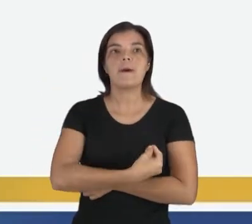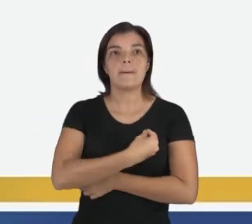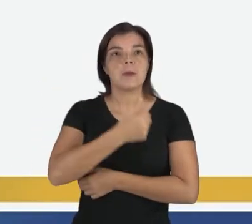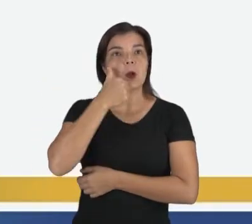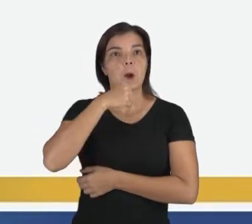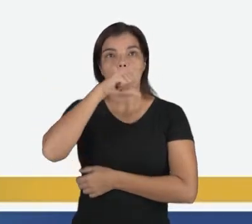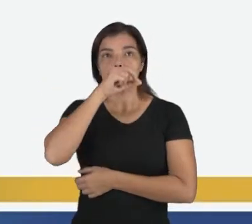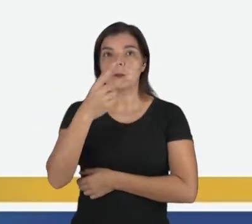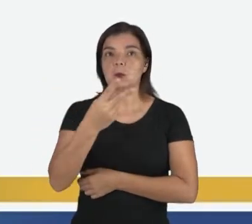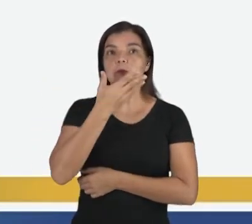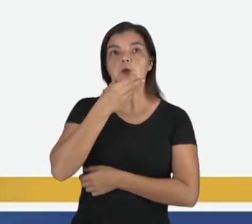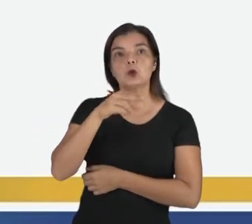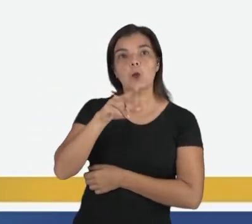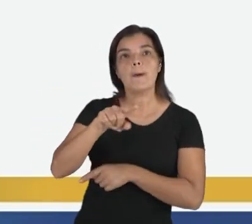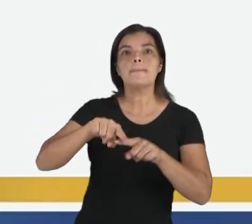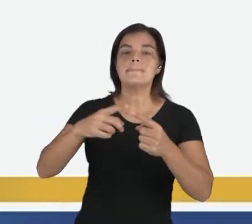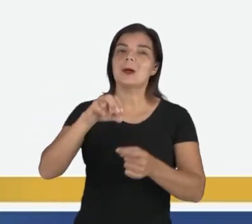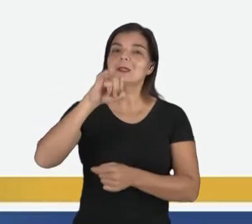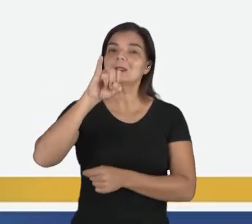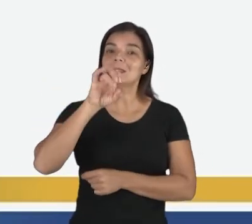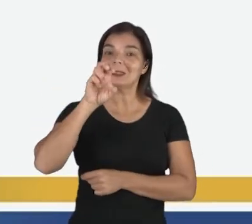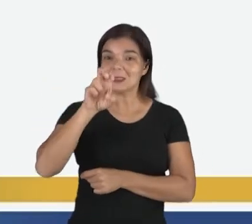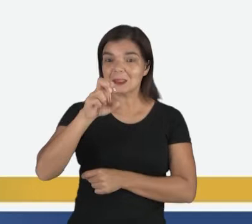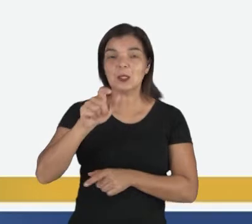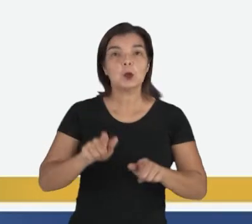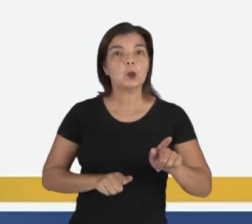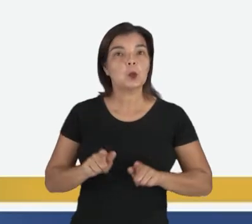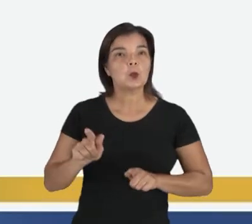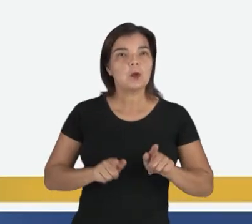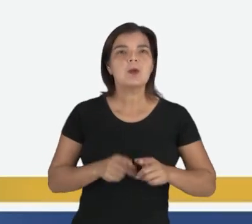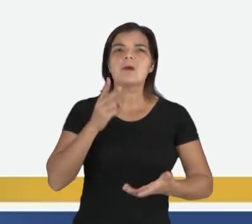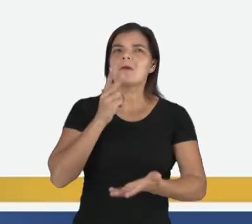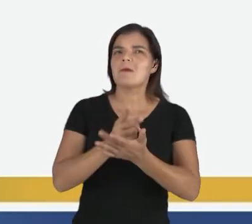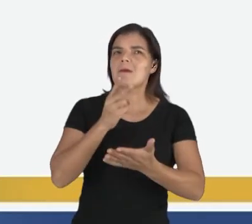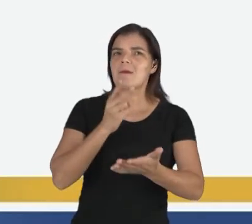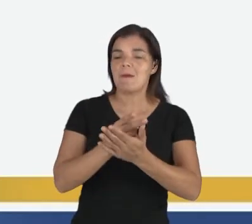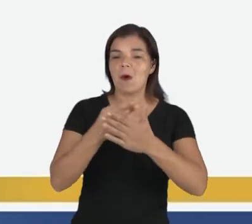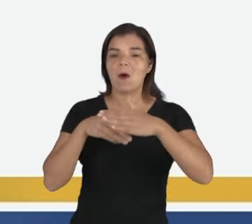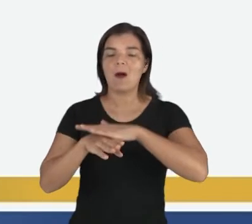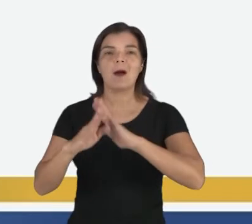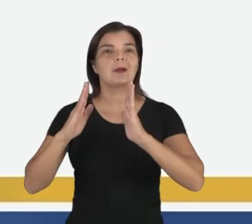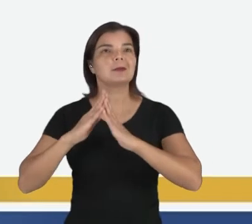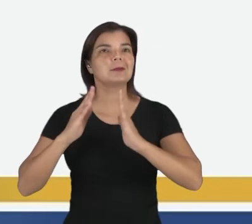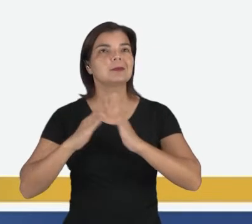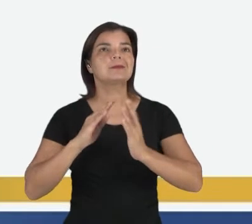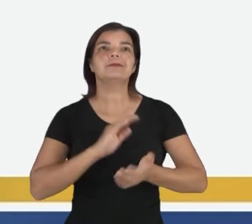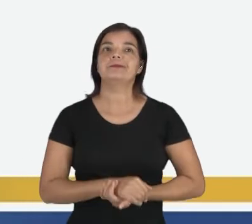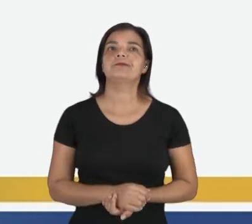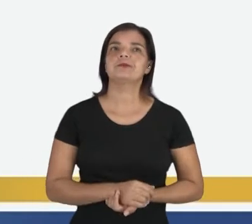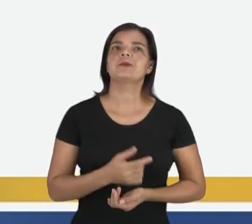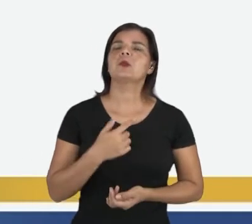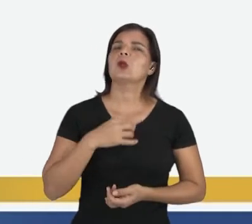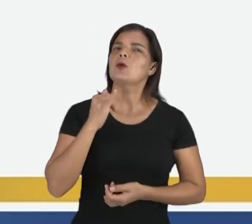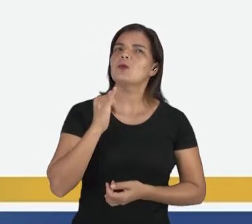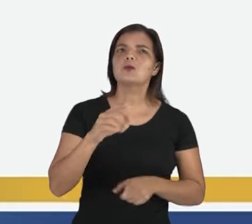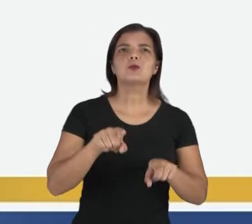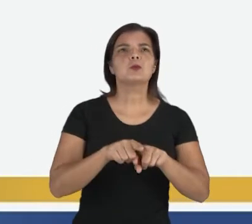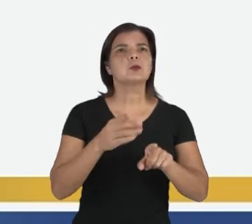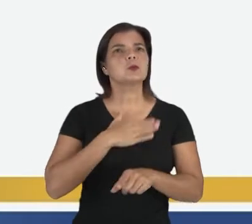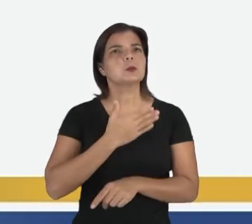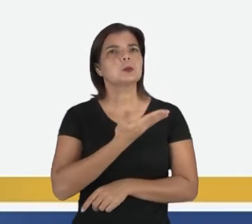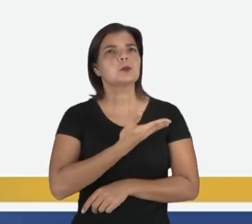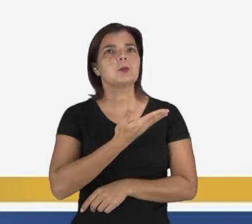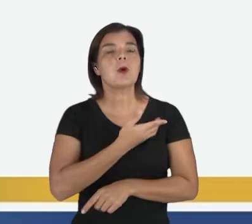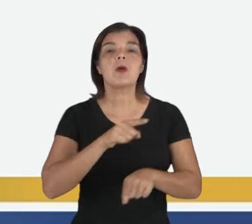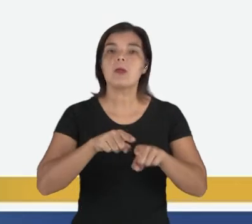vive com a mãe, os 2 irmãos e mais 5 primos que sempre ficam hospedados na casa. Eu falo para os